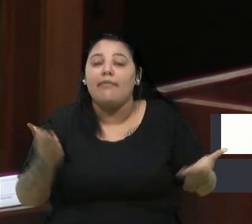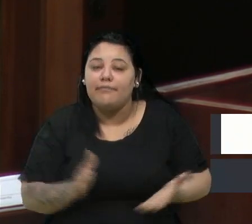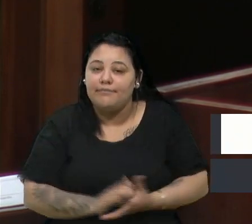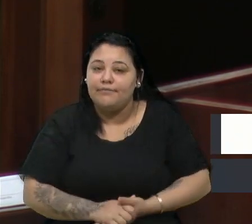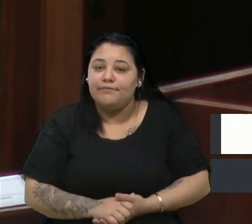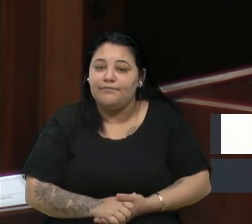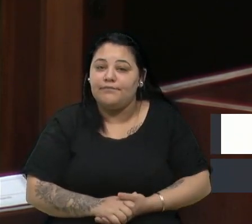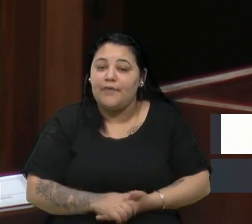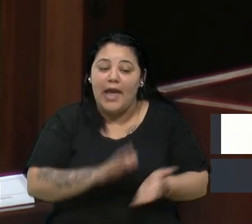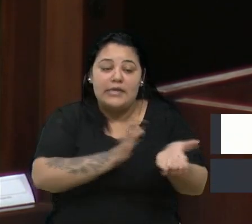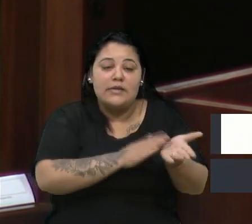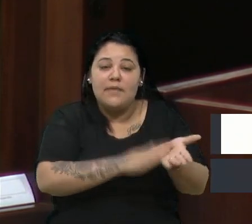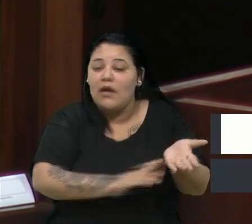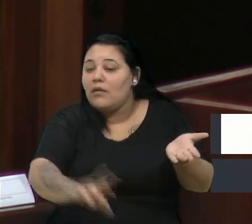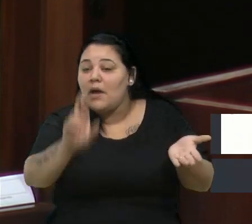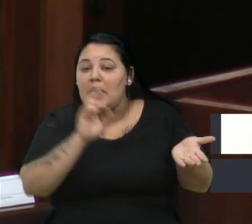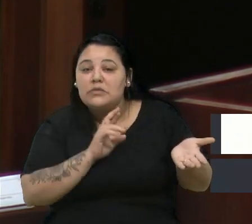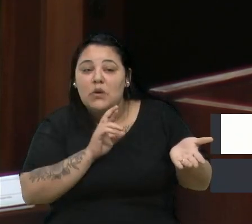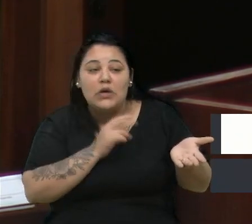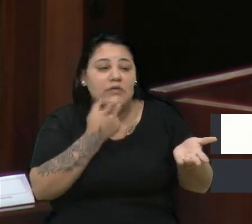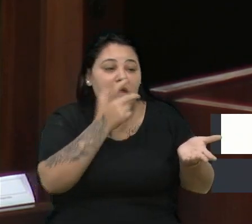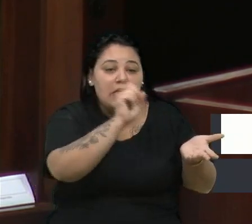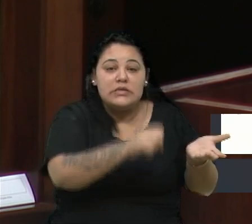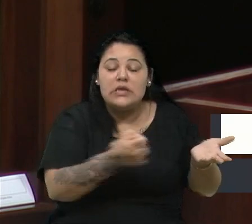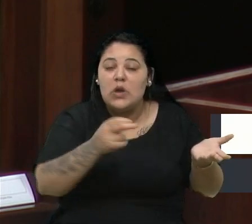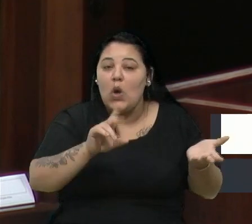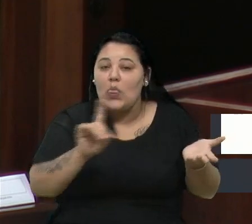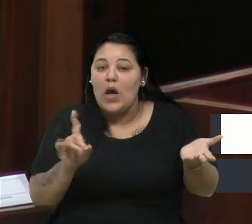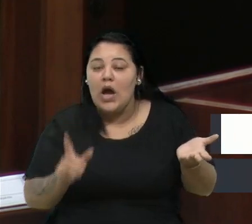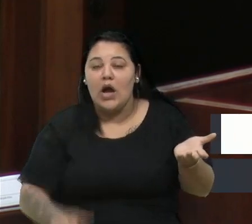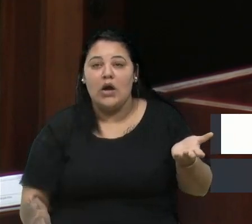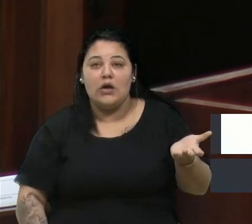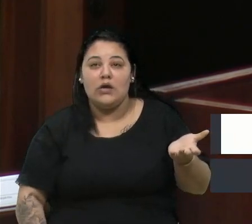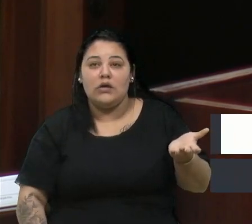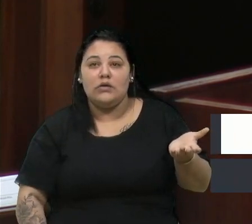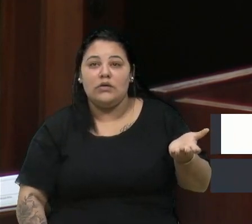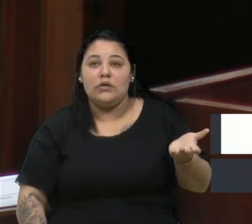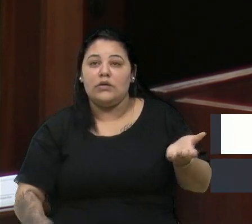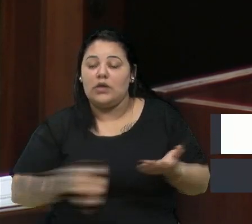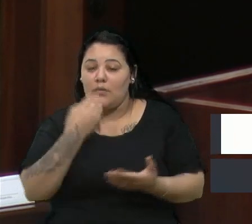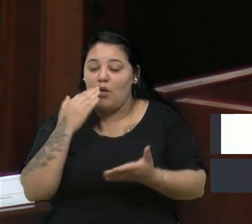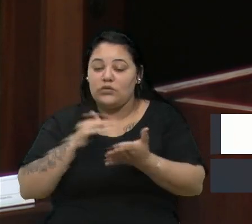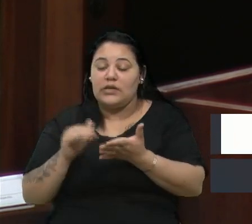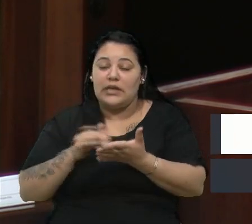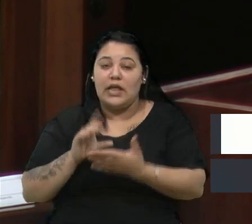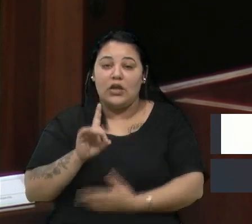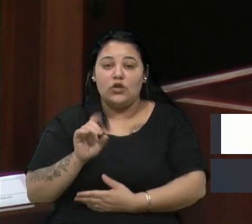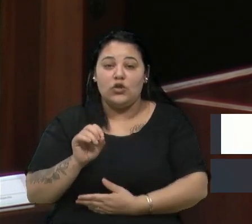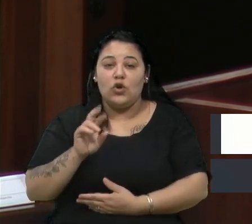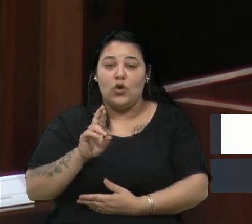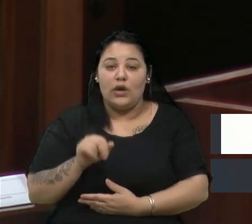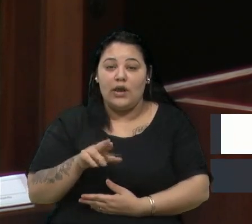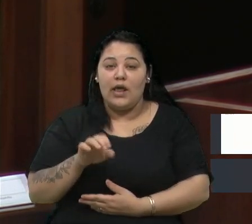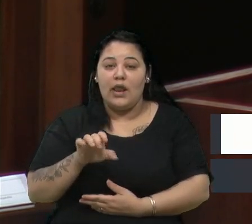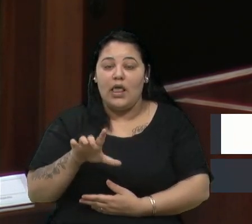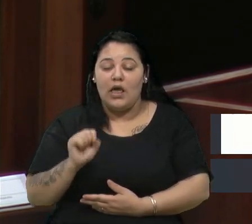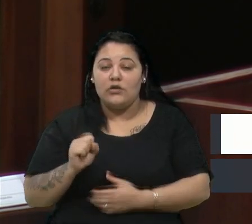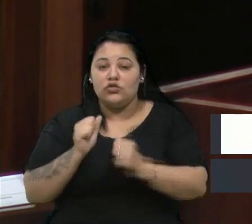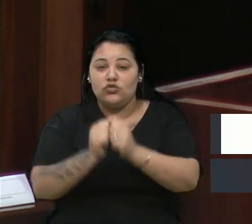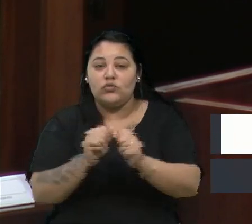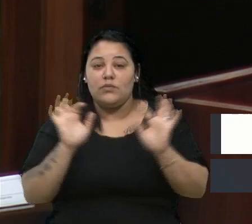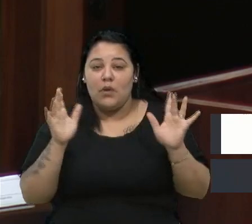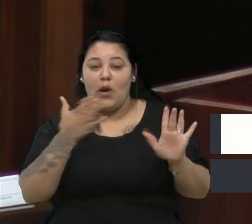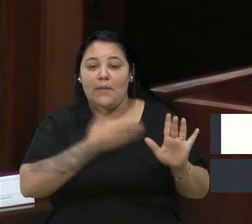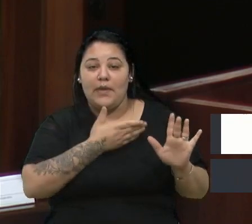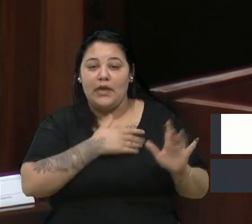uma resposta, vão dizer se sim ou se não. Graças a Deus, o secretário Dornelles, com a sua equipe técnica, com o pessoal do Mão Amiga, com o pessoal